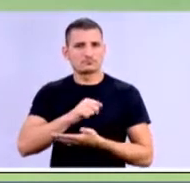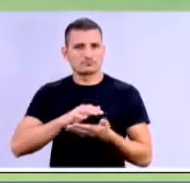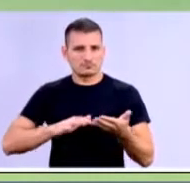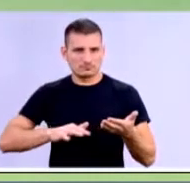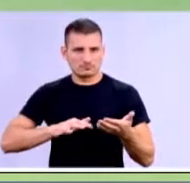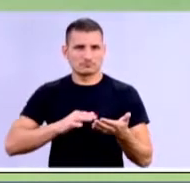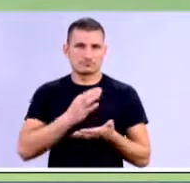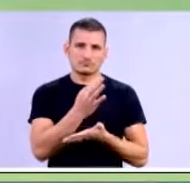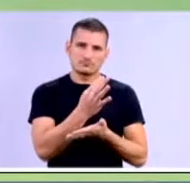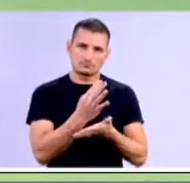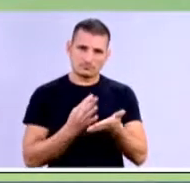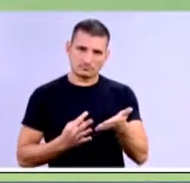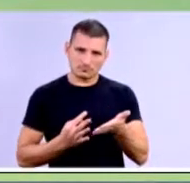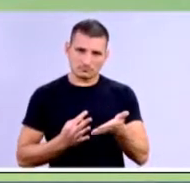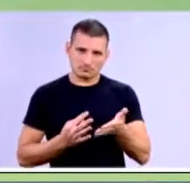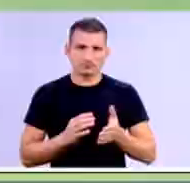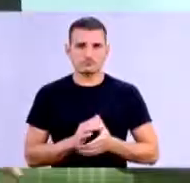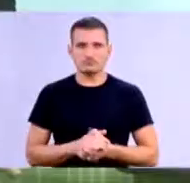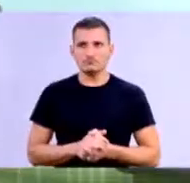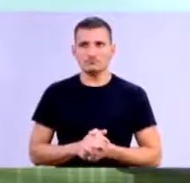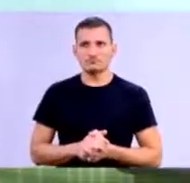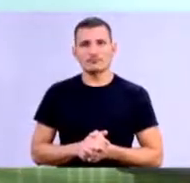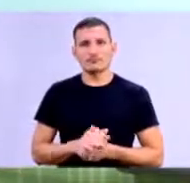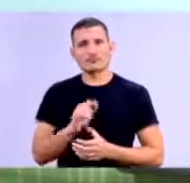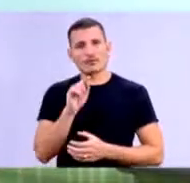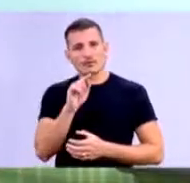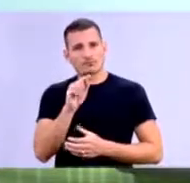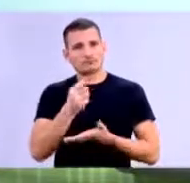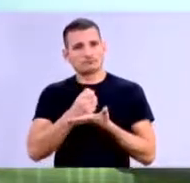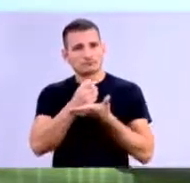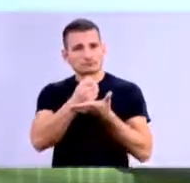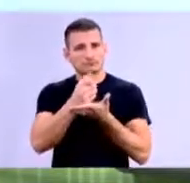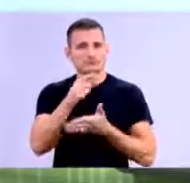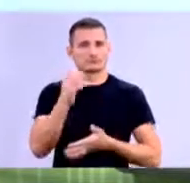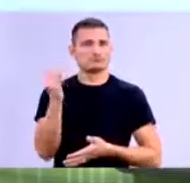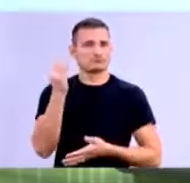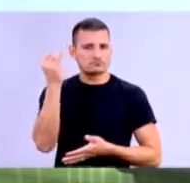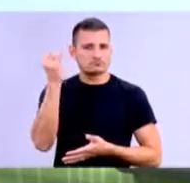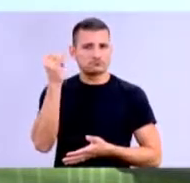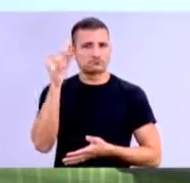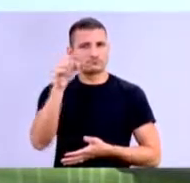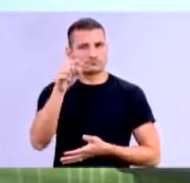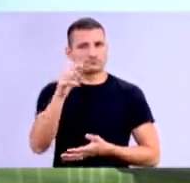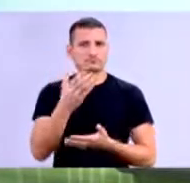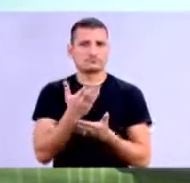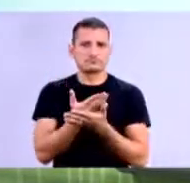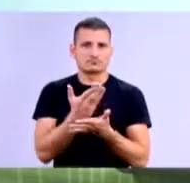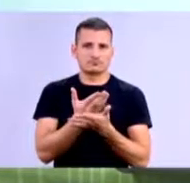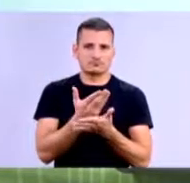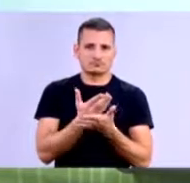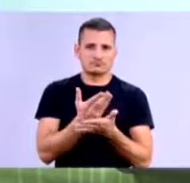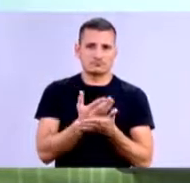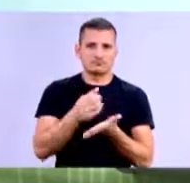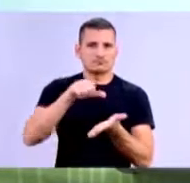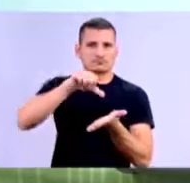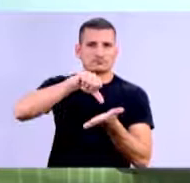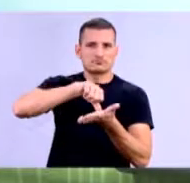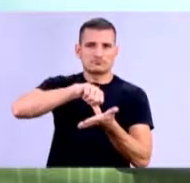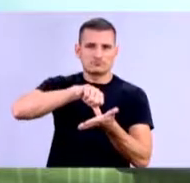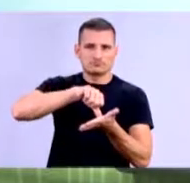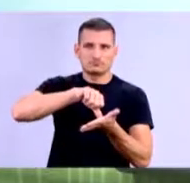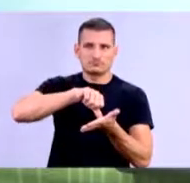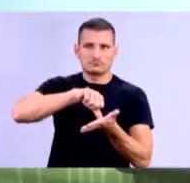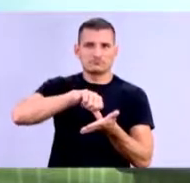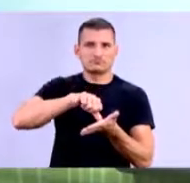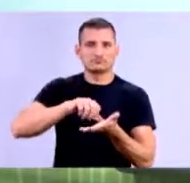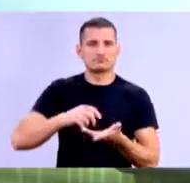Olha só, esse princípio é muito importante para você que está aí estudando no polo que nós